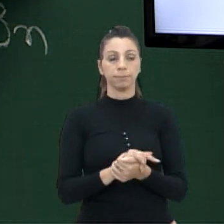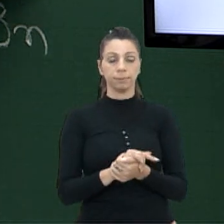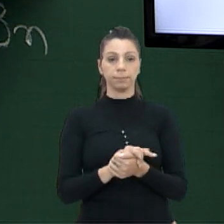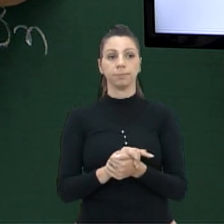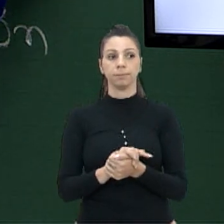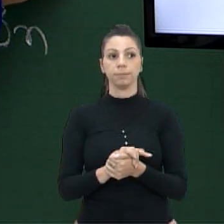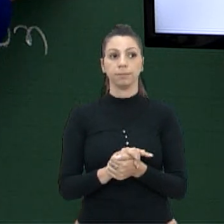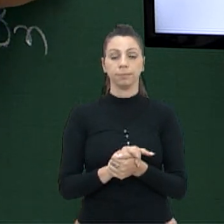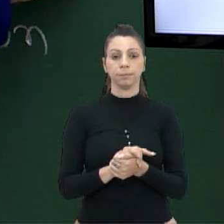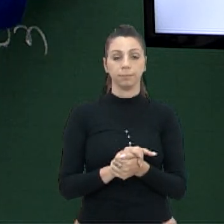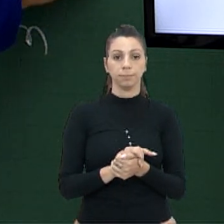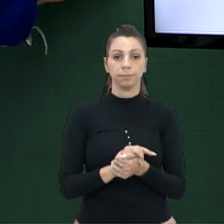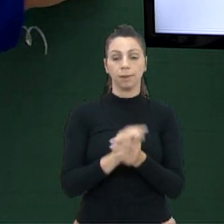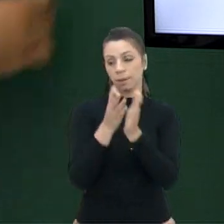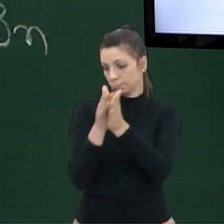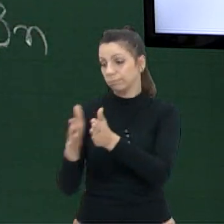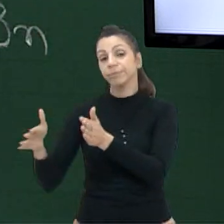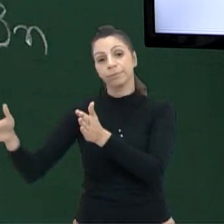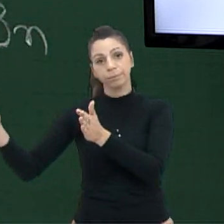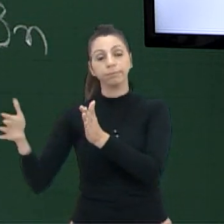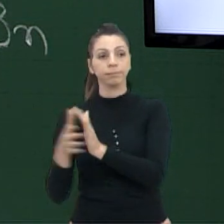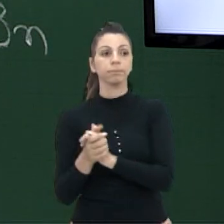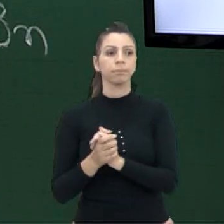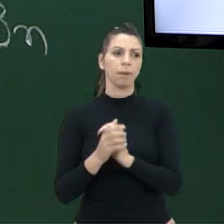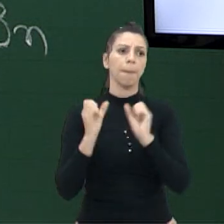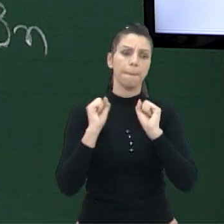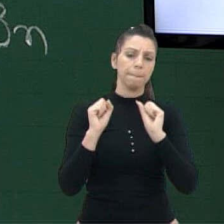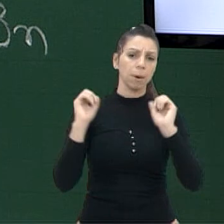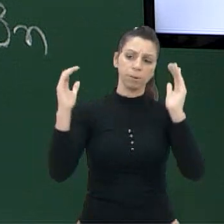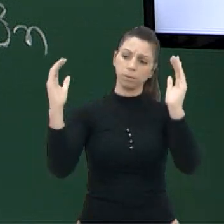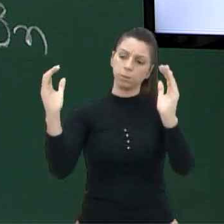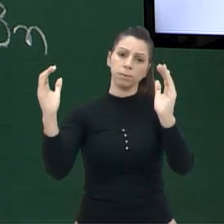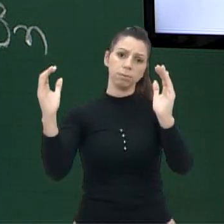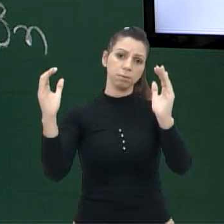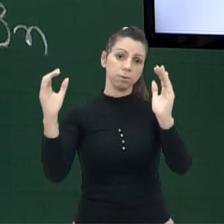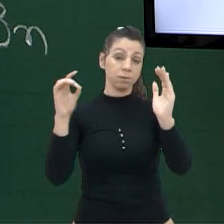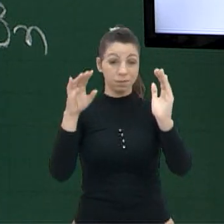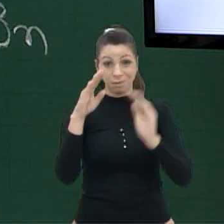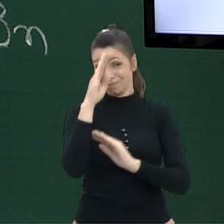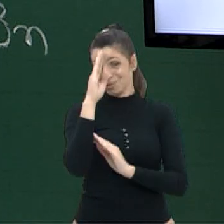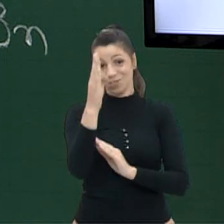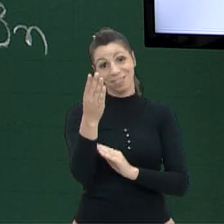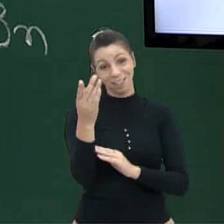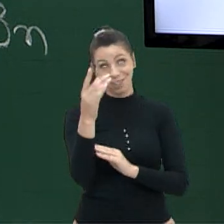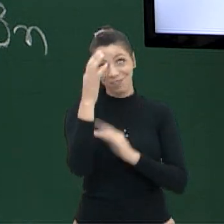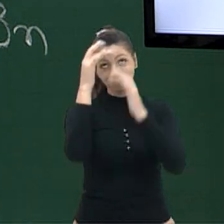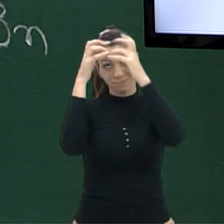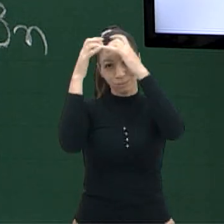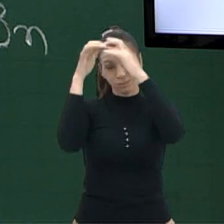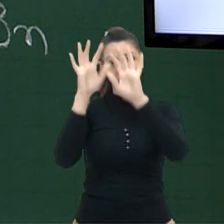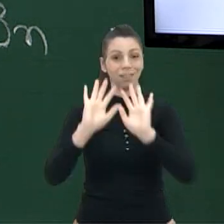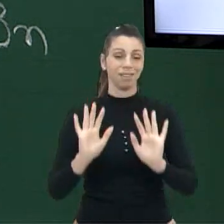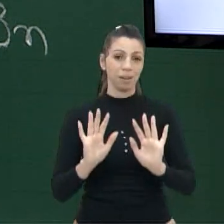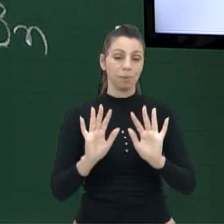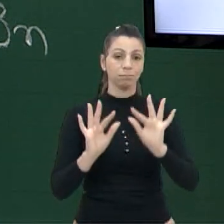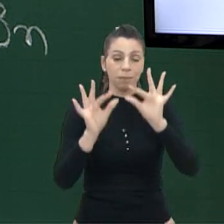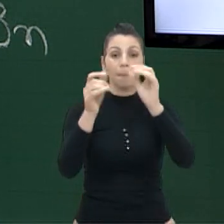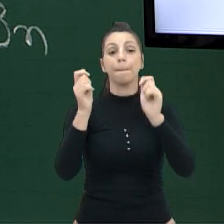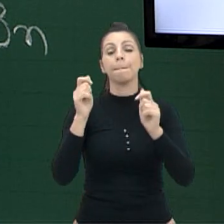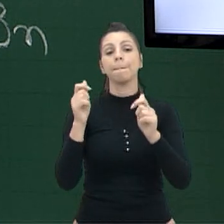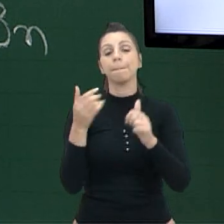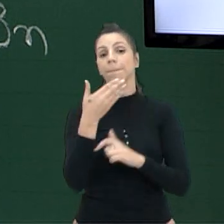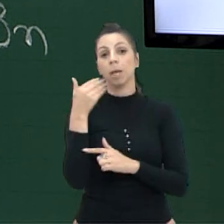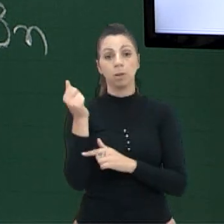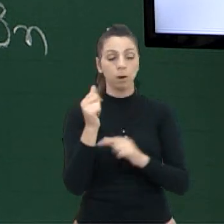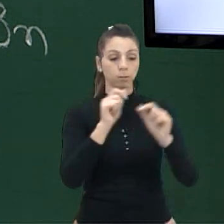E repete o resto. Dá para fazer sem eliminar parênteses, professor? Só se você souber fazer isso mentalmente. Se não, não. Escreva a eliminação de